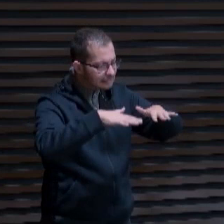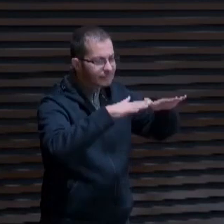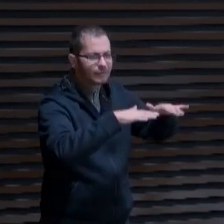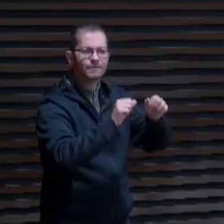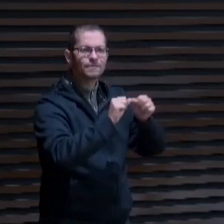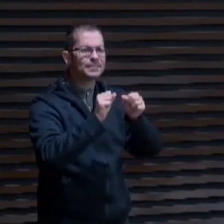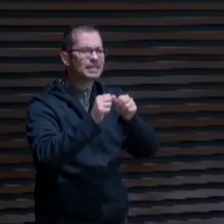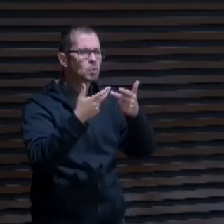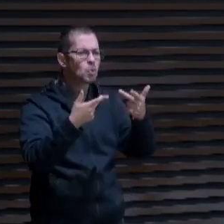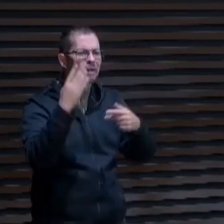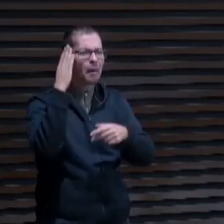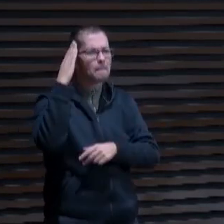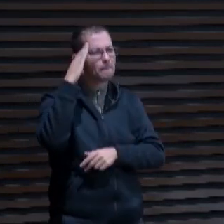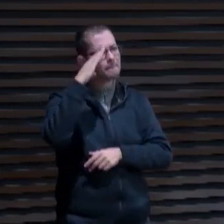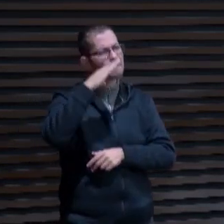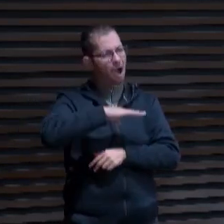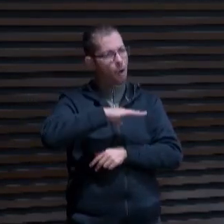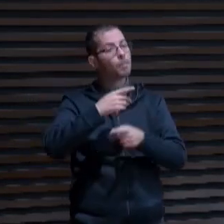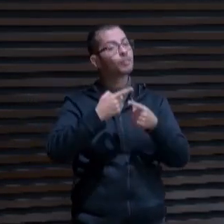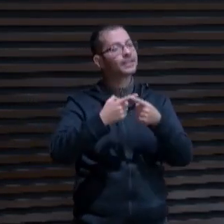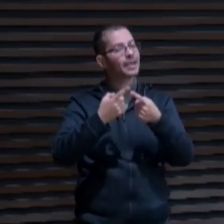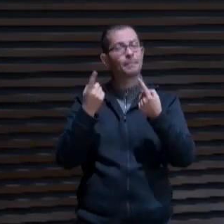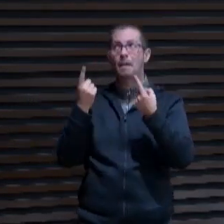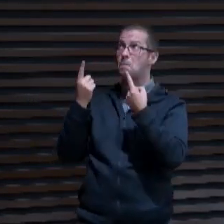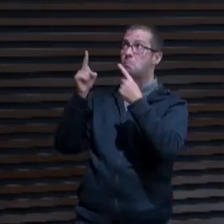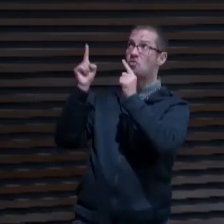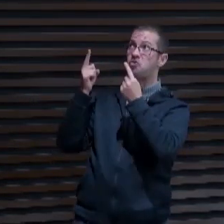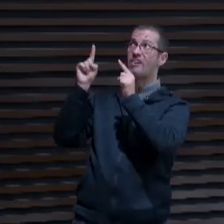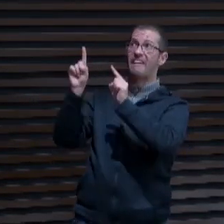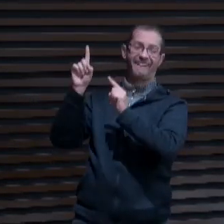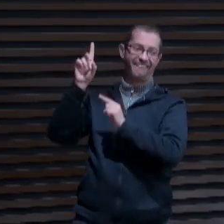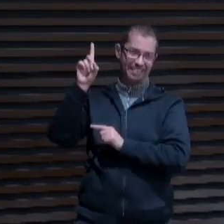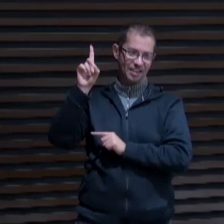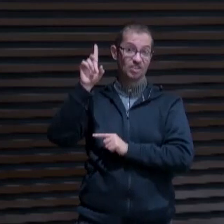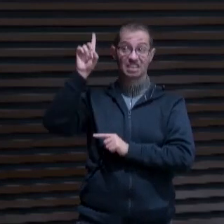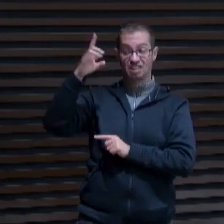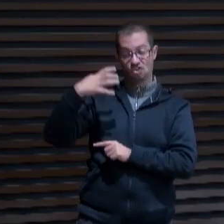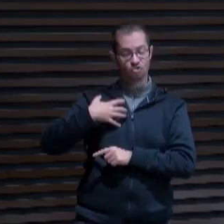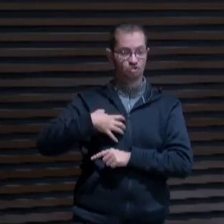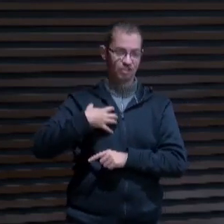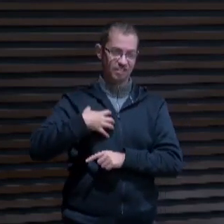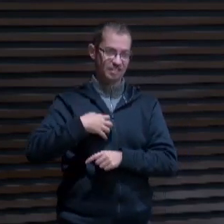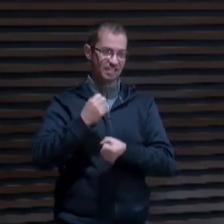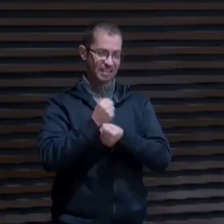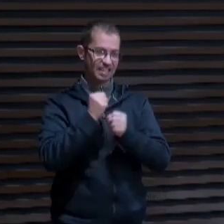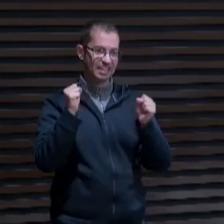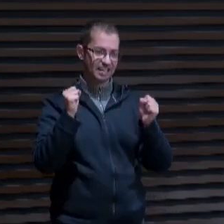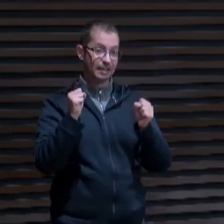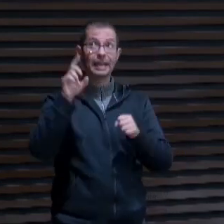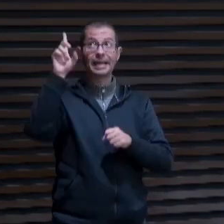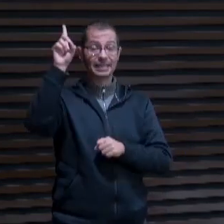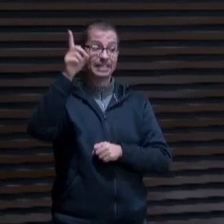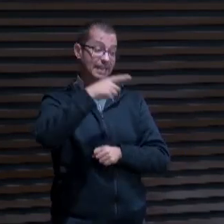ações perversas para provocarem o Senhor à ira. Eles serviram os ídolos, dos quais o Senhor lhes tinha dito, não